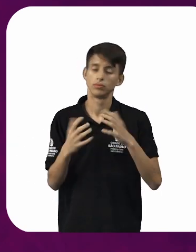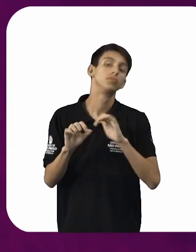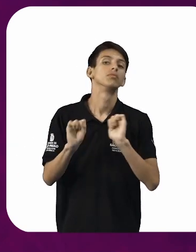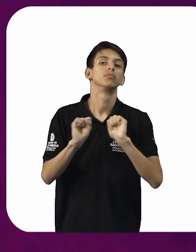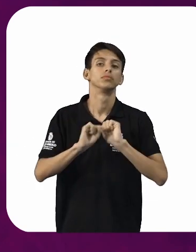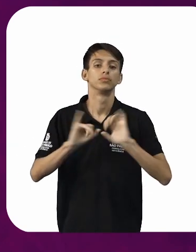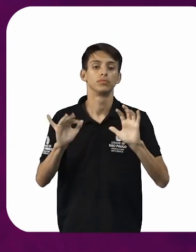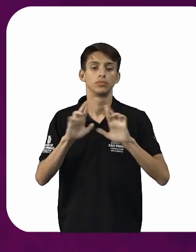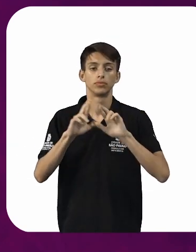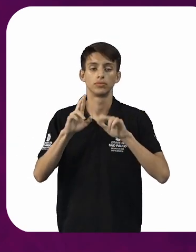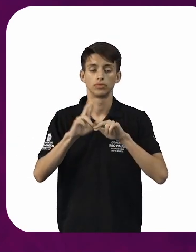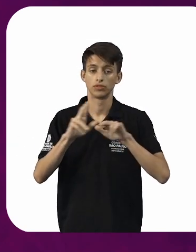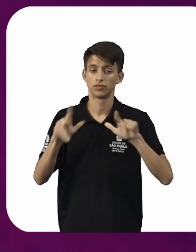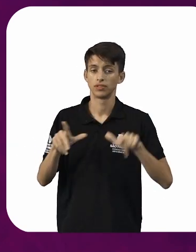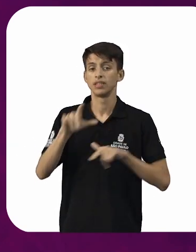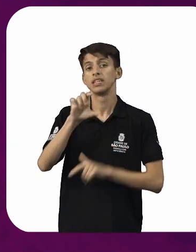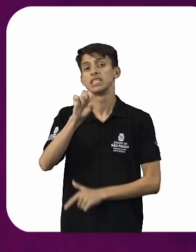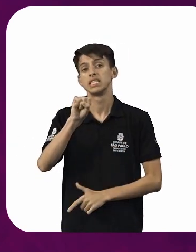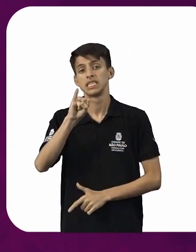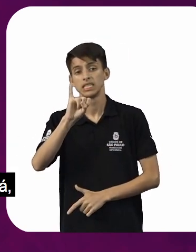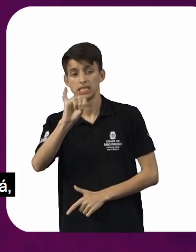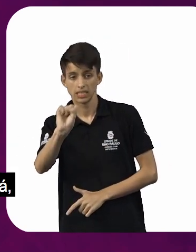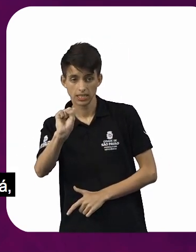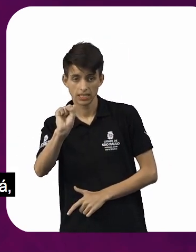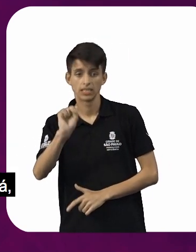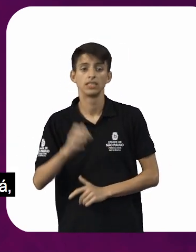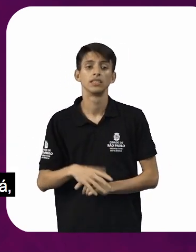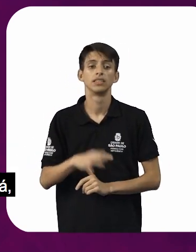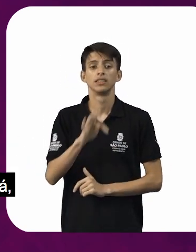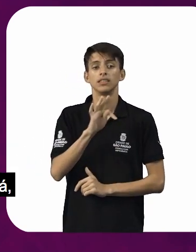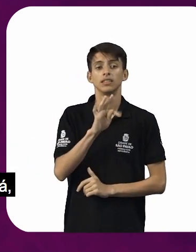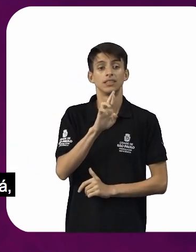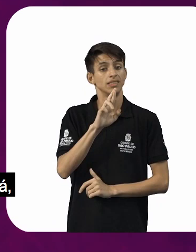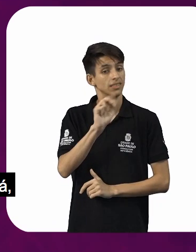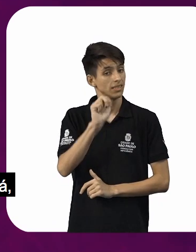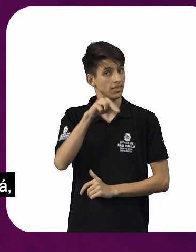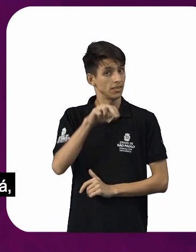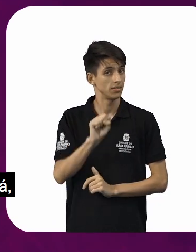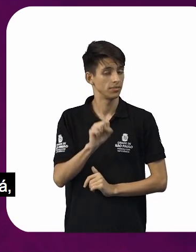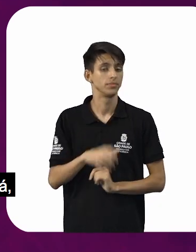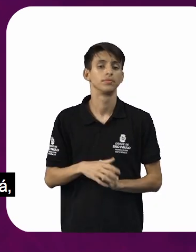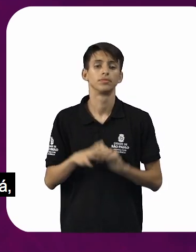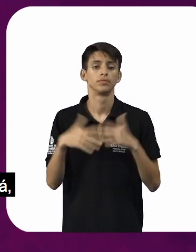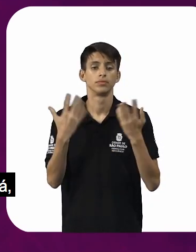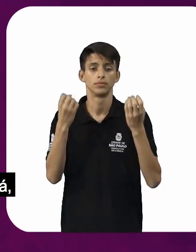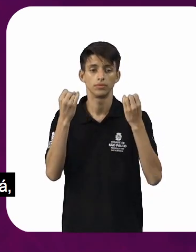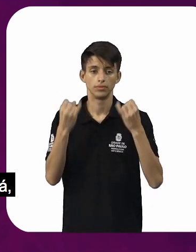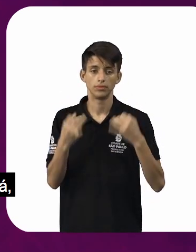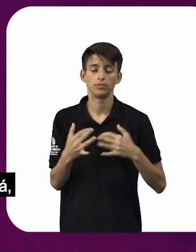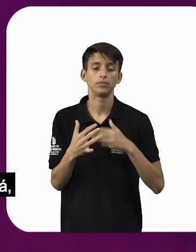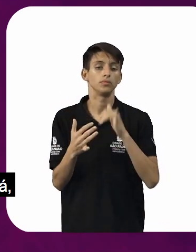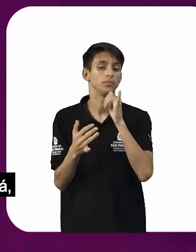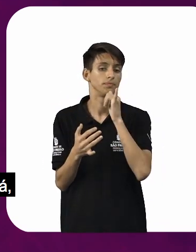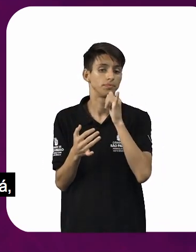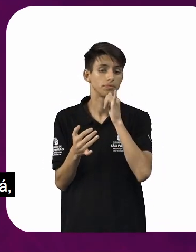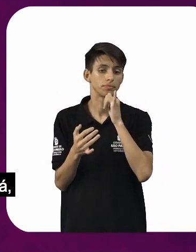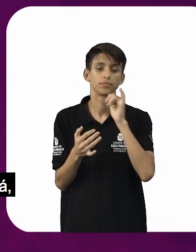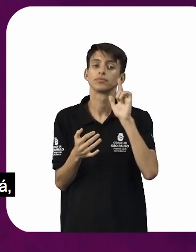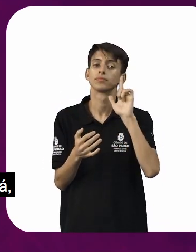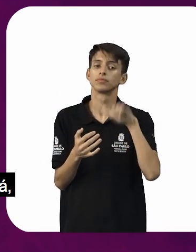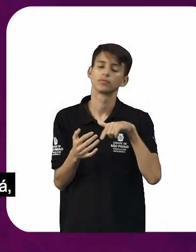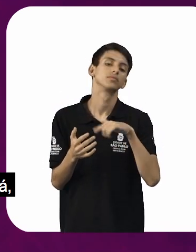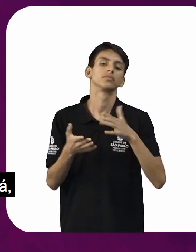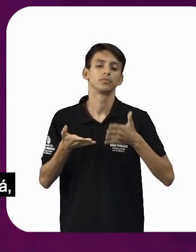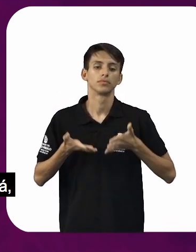clara a diferença entre cisgênero e transgênero, a gente usa um exemplo, eu vou usar um exemplo bem didático mesmo, que é o fato de que